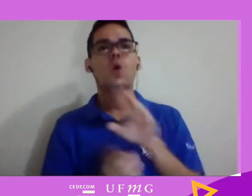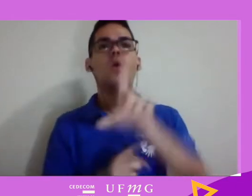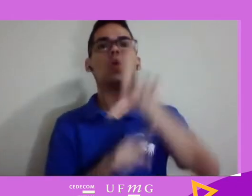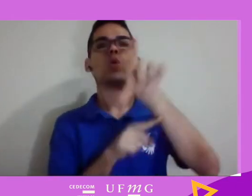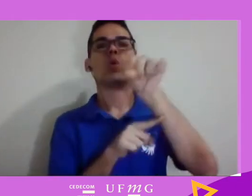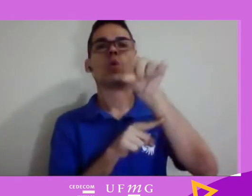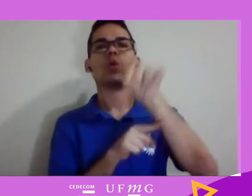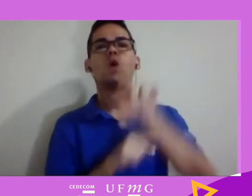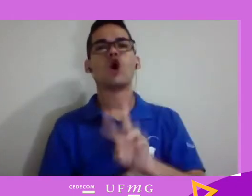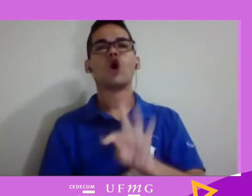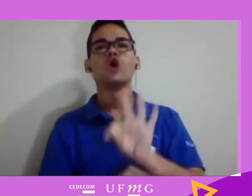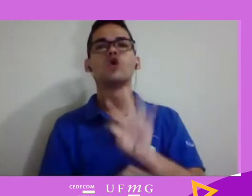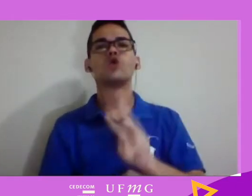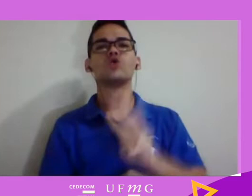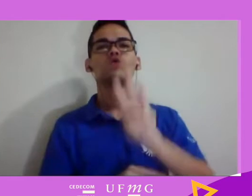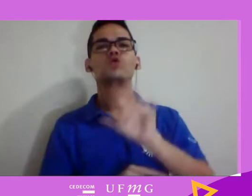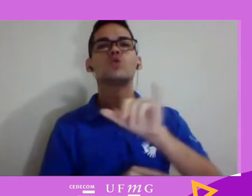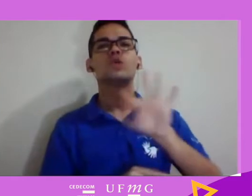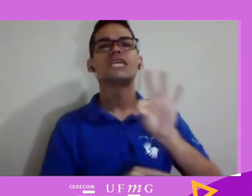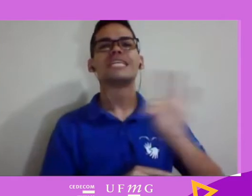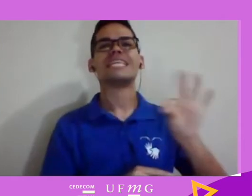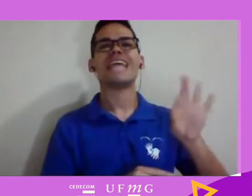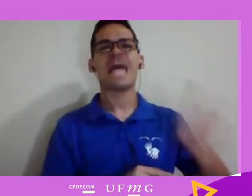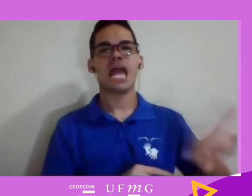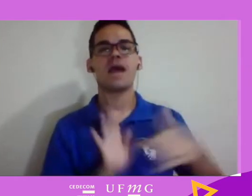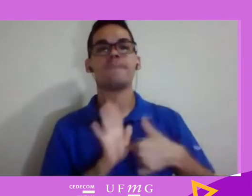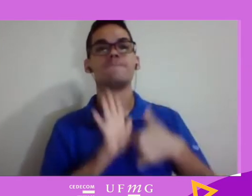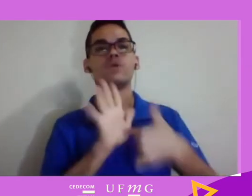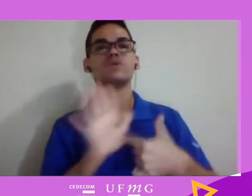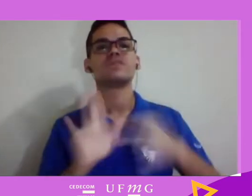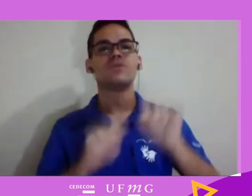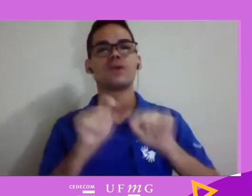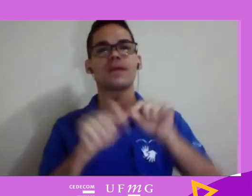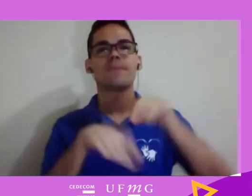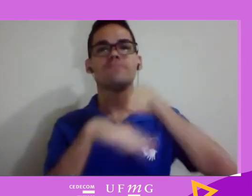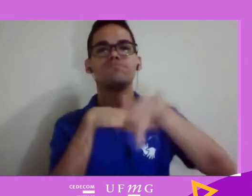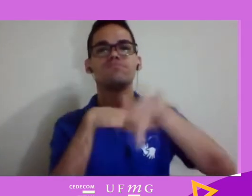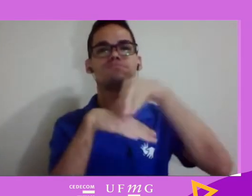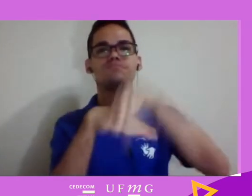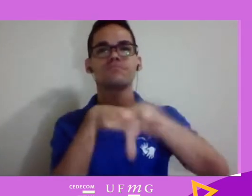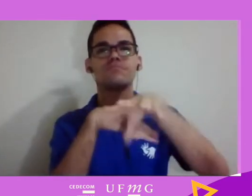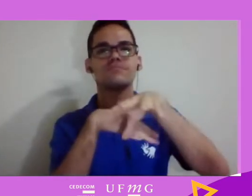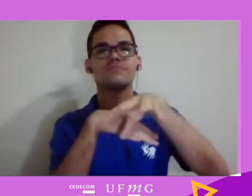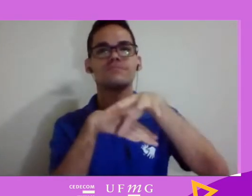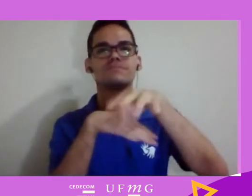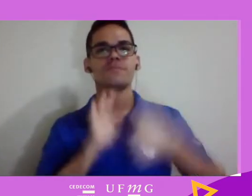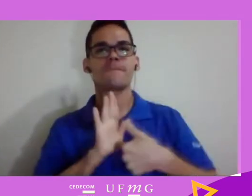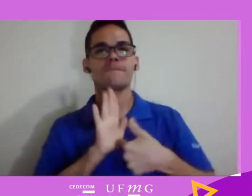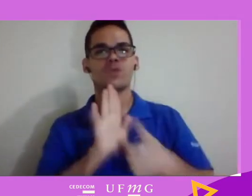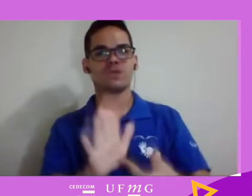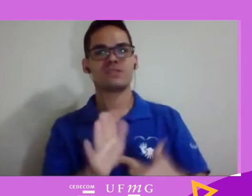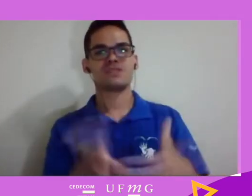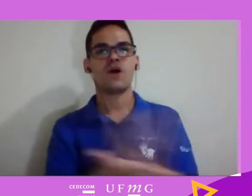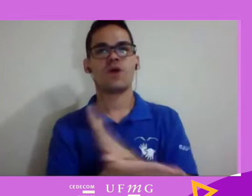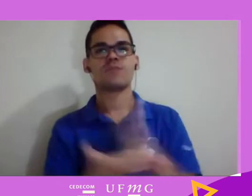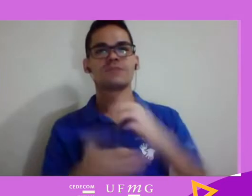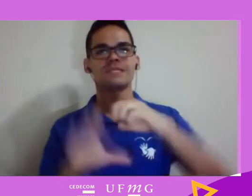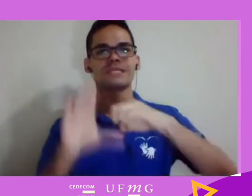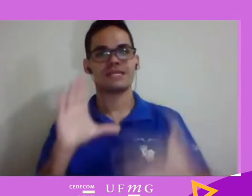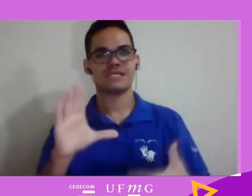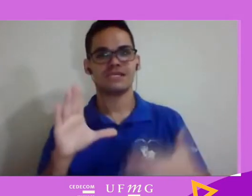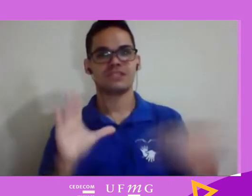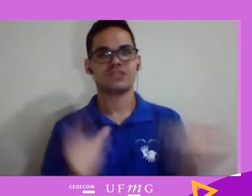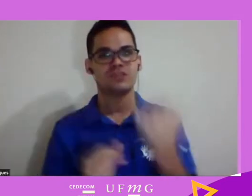no posicionamento que elas estavam tendo diante das questões que são importantes hoje na sociedade. Então, alguns autores